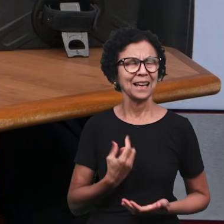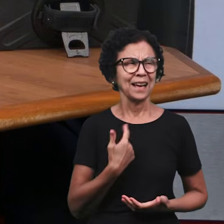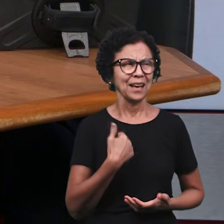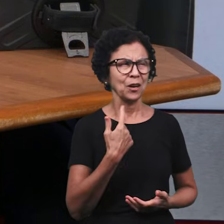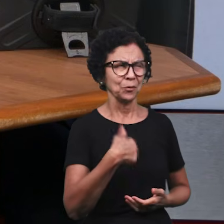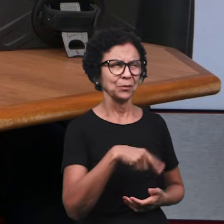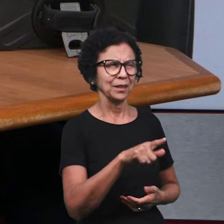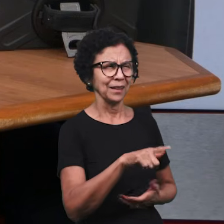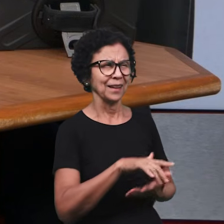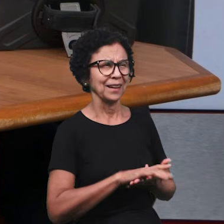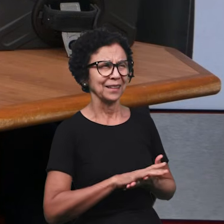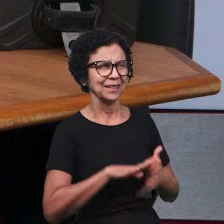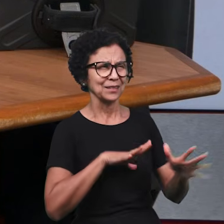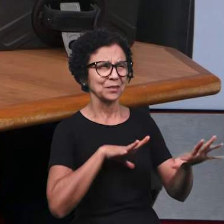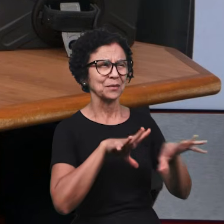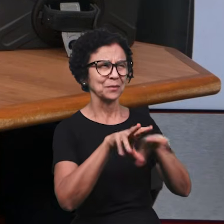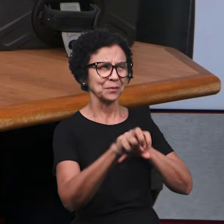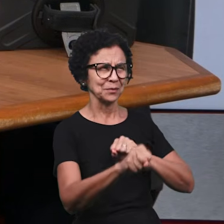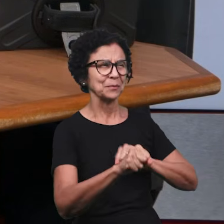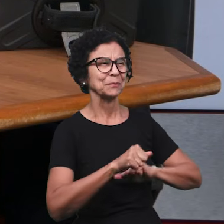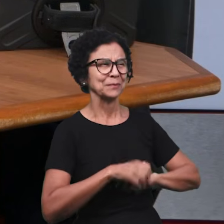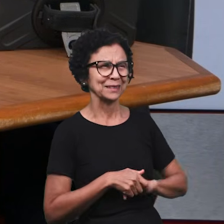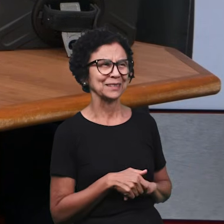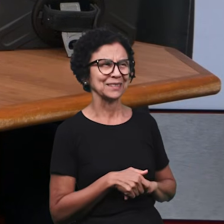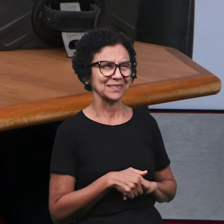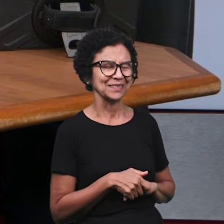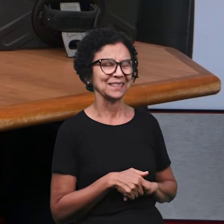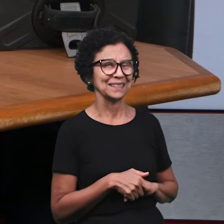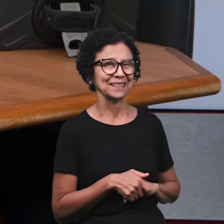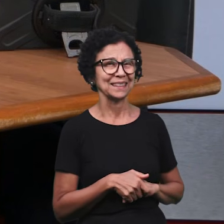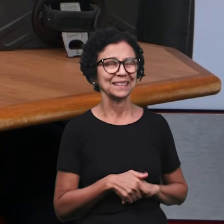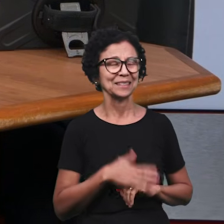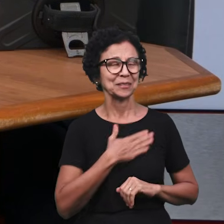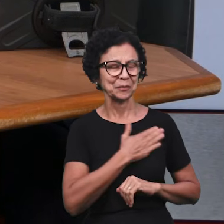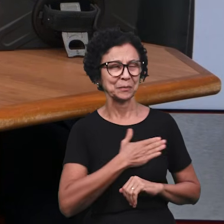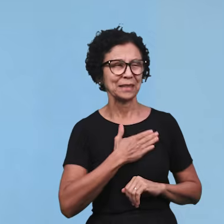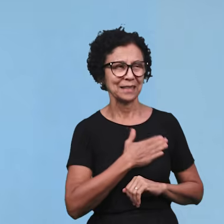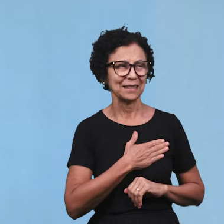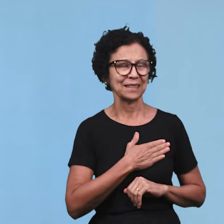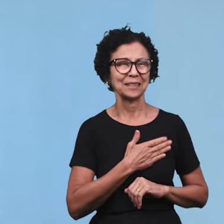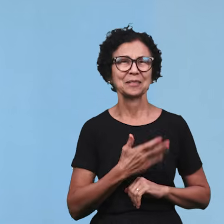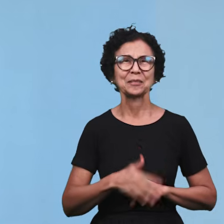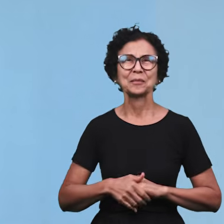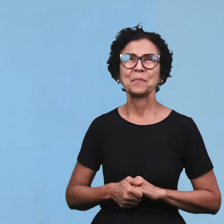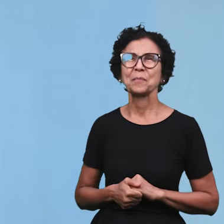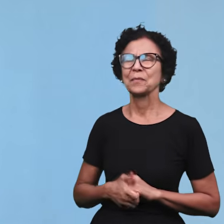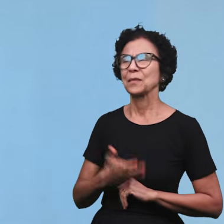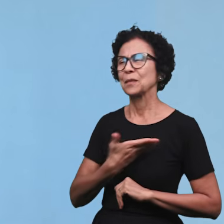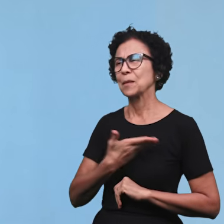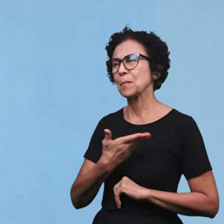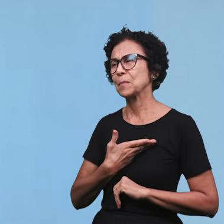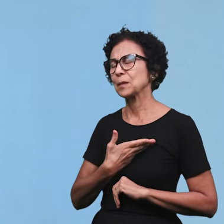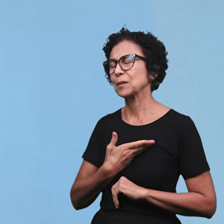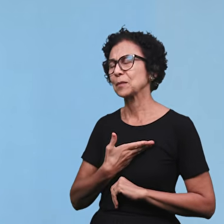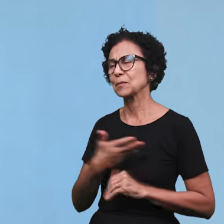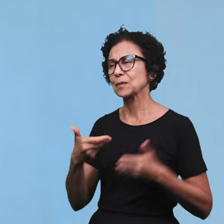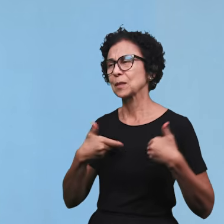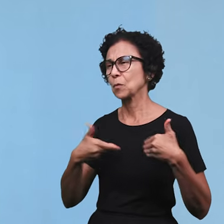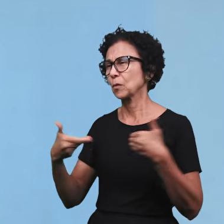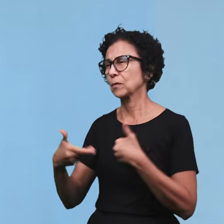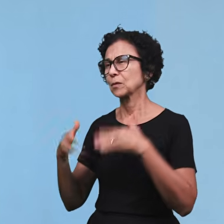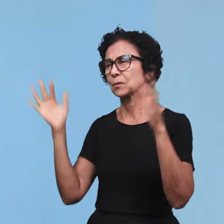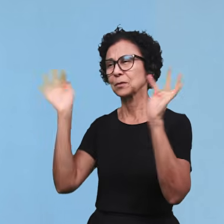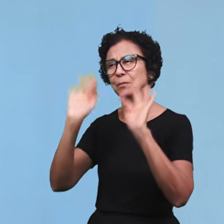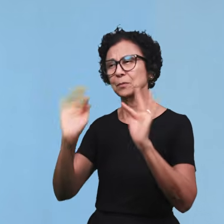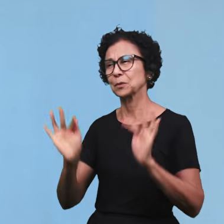sua formação, hoje estar te entrevistando aqui, para mim é uma honra muito grande. Seja bem-vindo. Meu amigo, fico muito feliz com o seu convite. Realmente, você